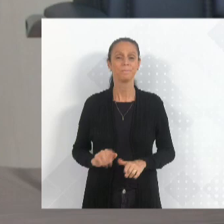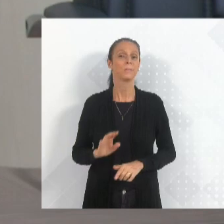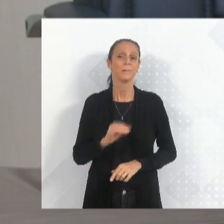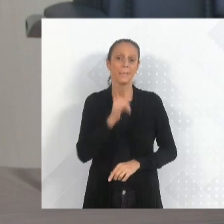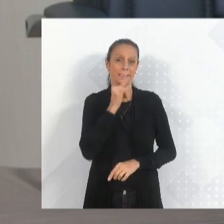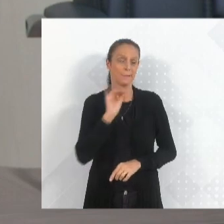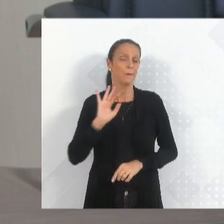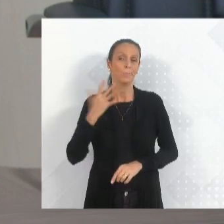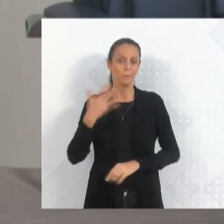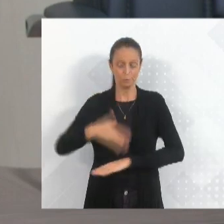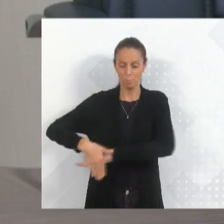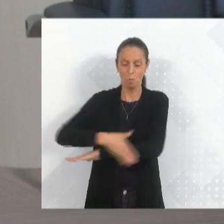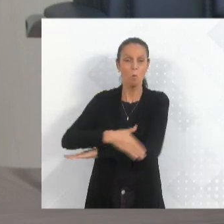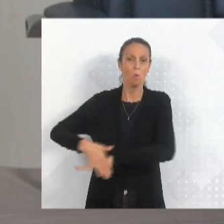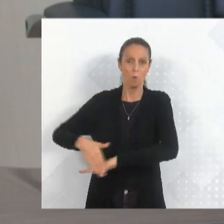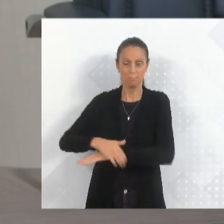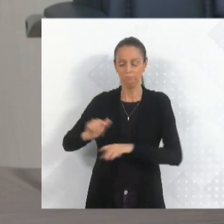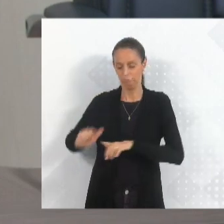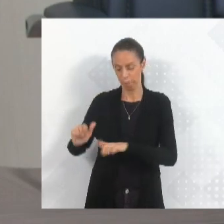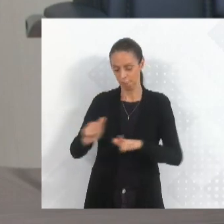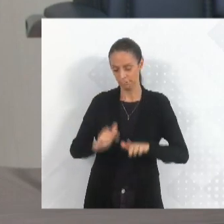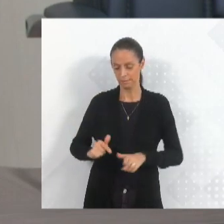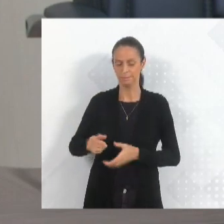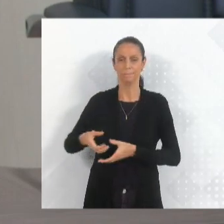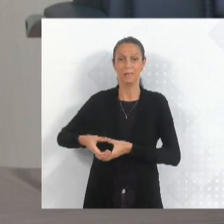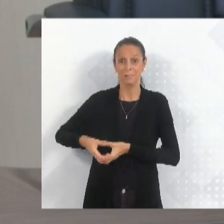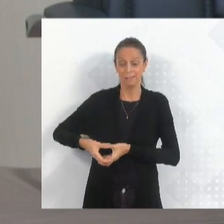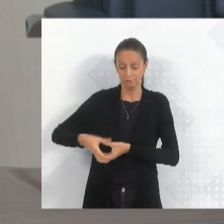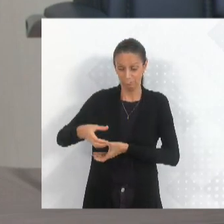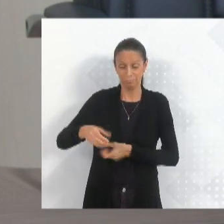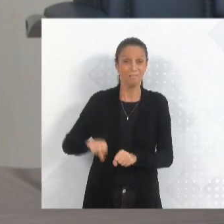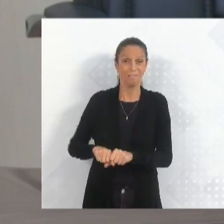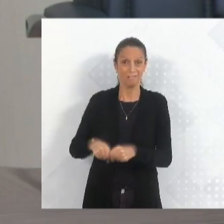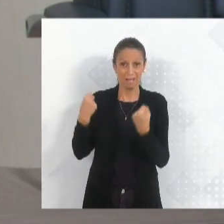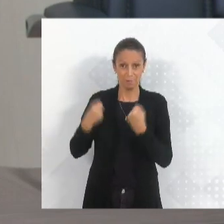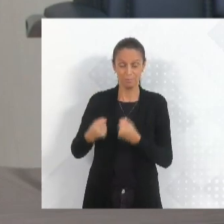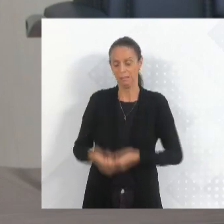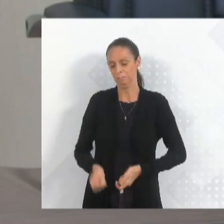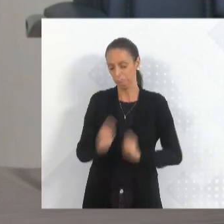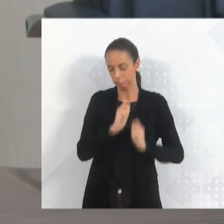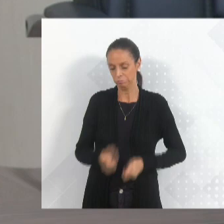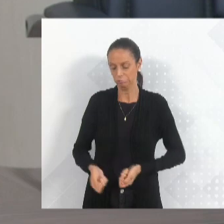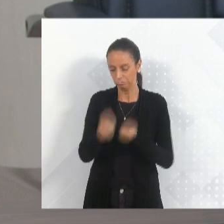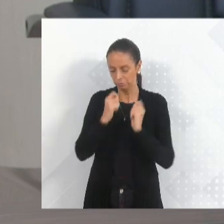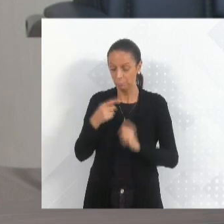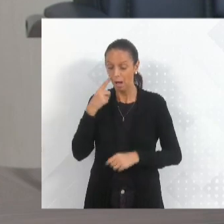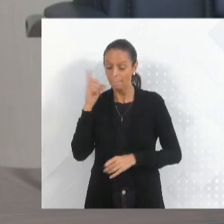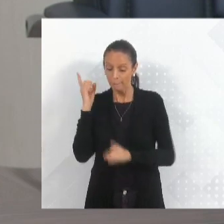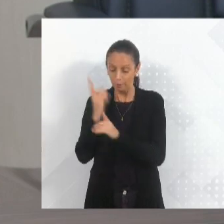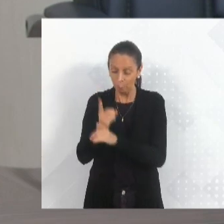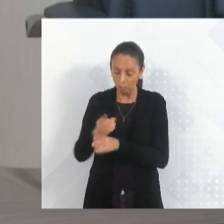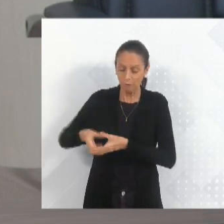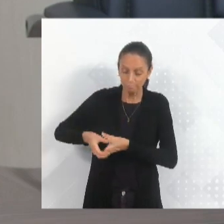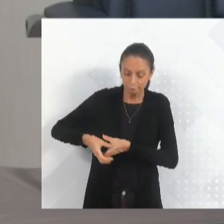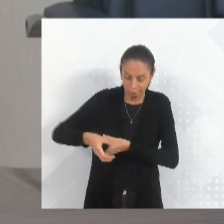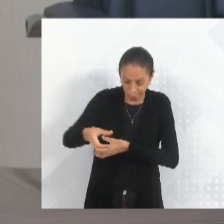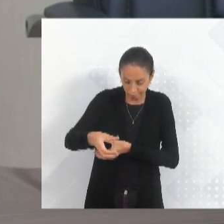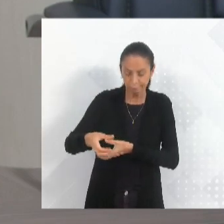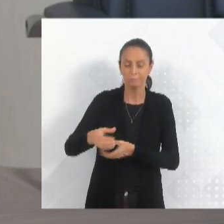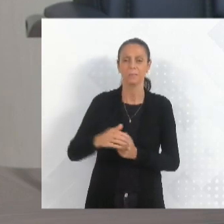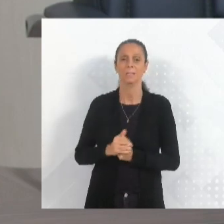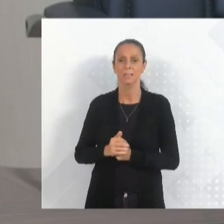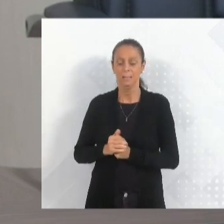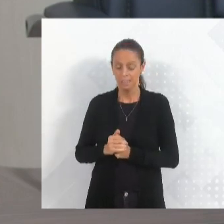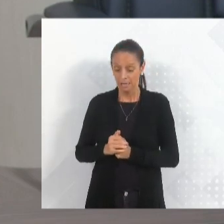vai lá, abre, às vezes é a própria equipe do SAMAI, faz a abertura, identifica o vazamento, fecha esse vazamento, e aí uma outra